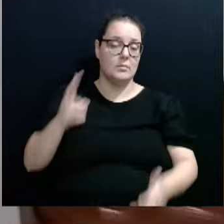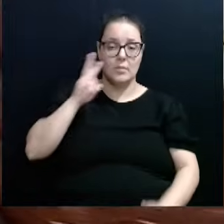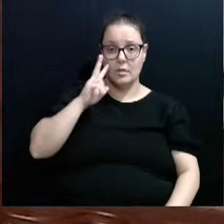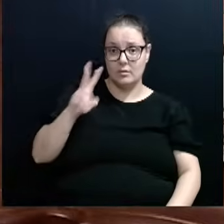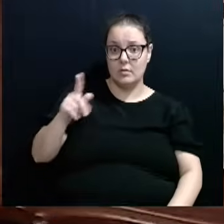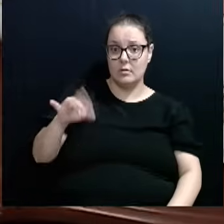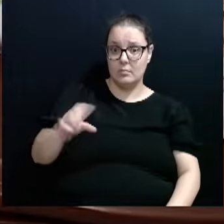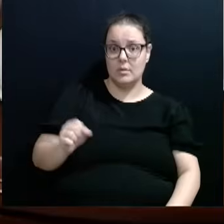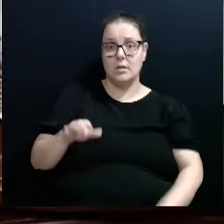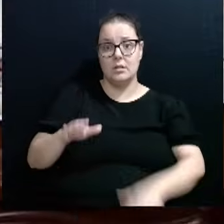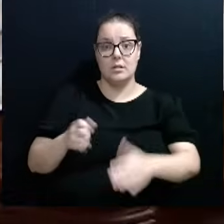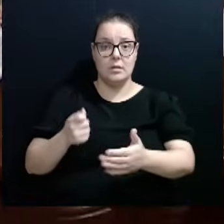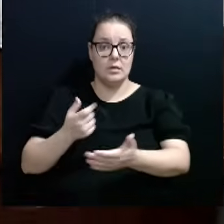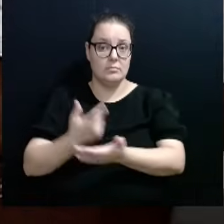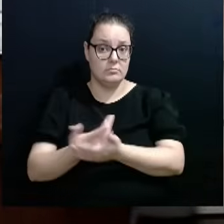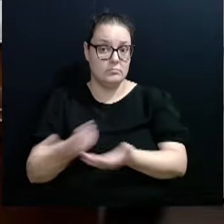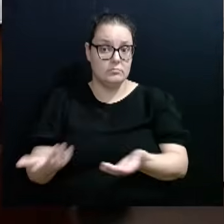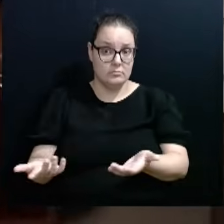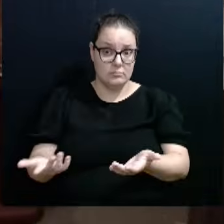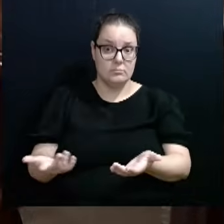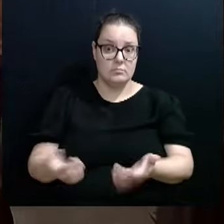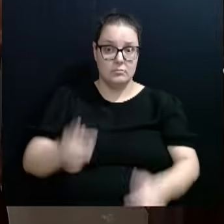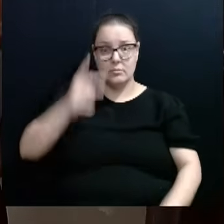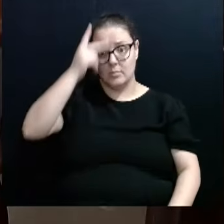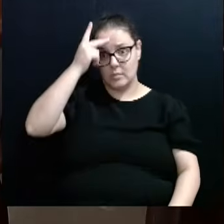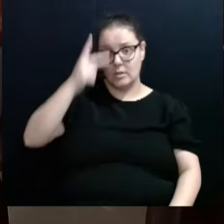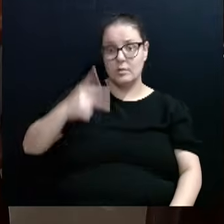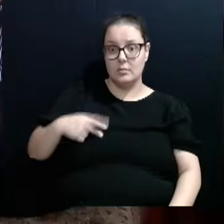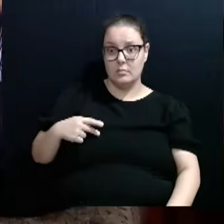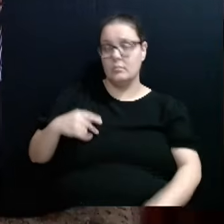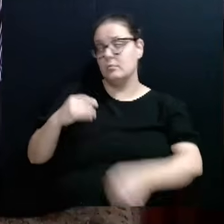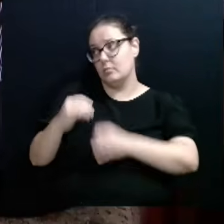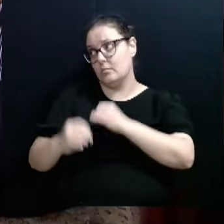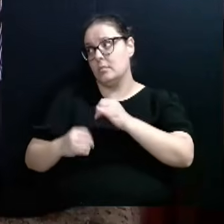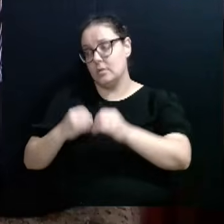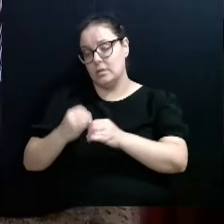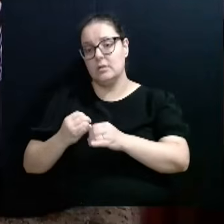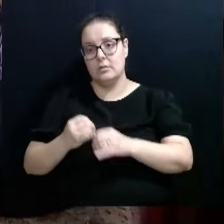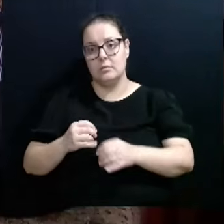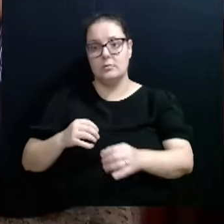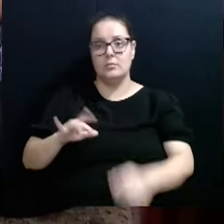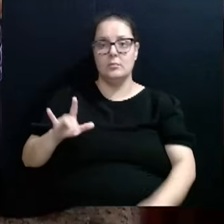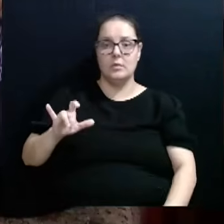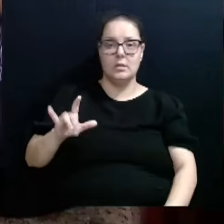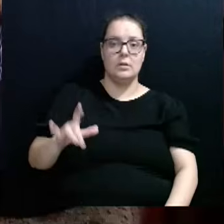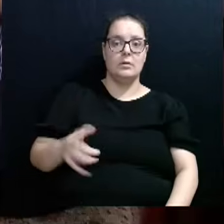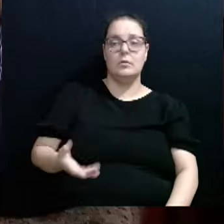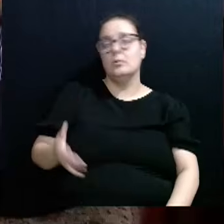compra até pela própria internet, pelo WhatsApp mesmo. Sim. E como é hoje